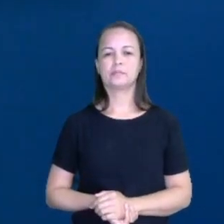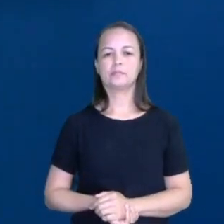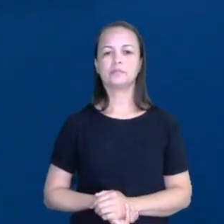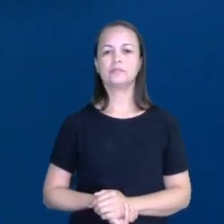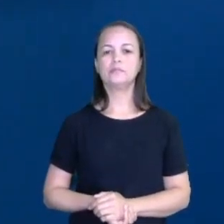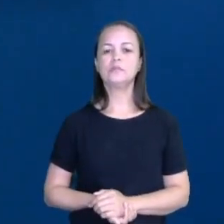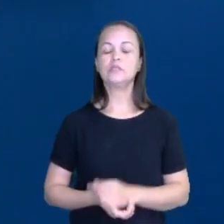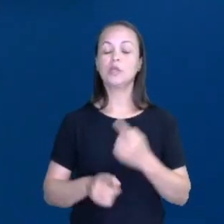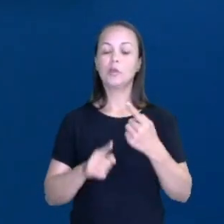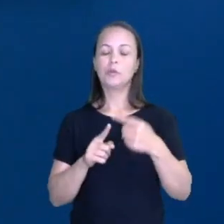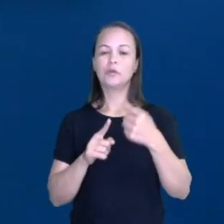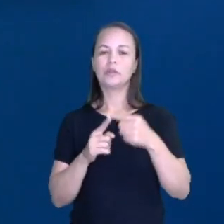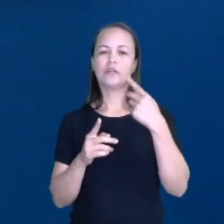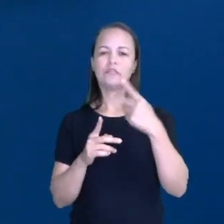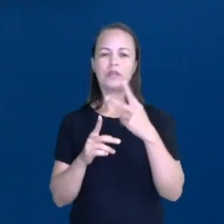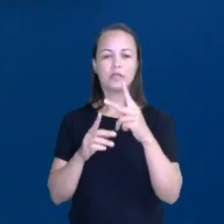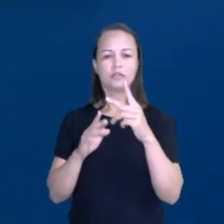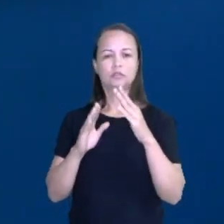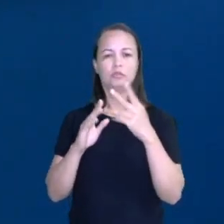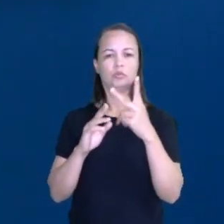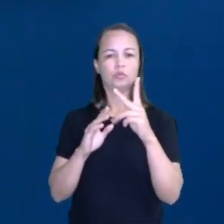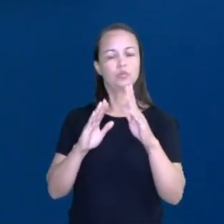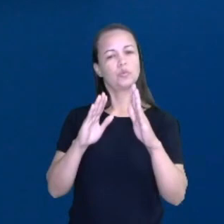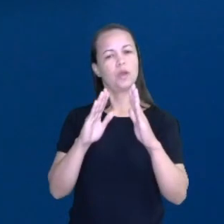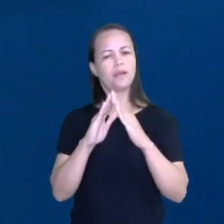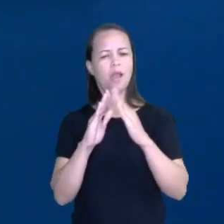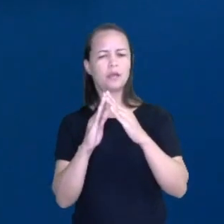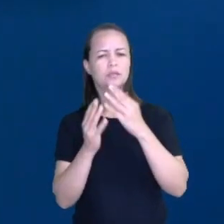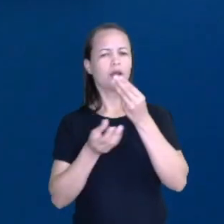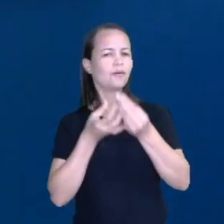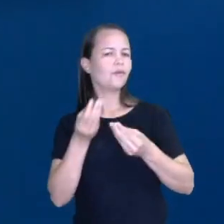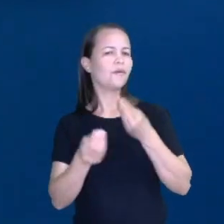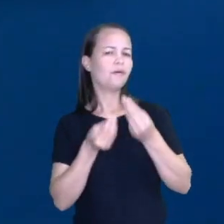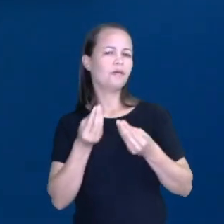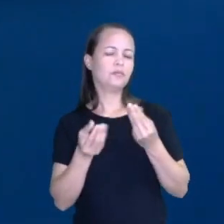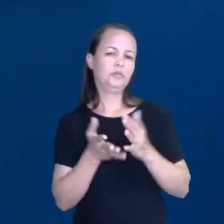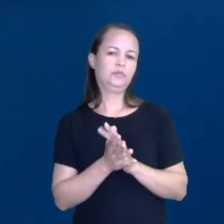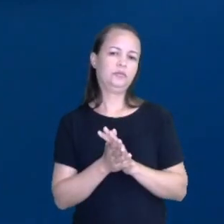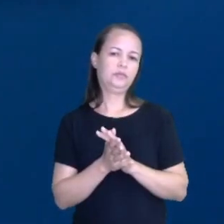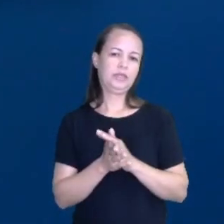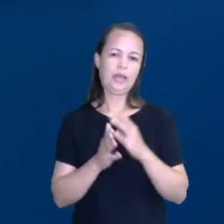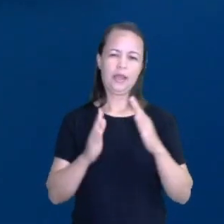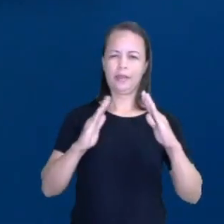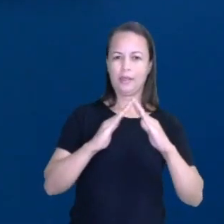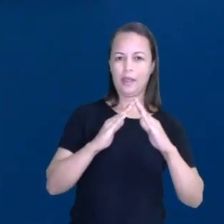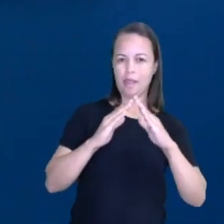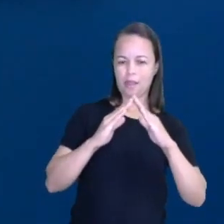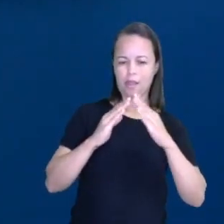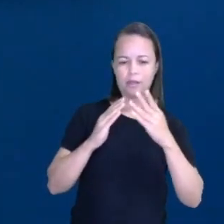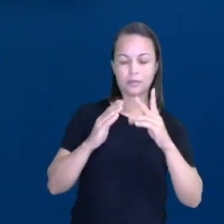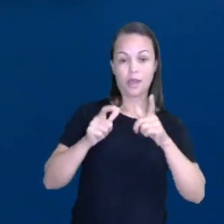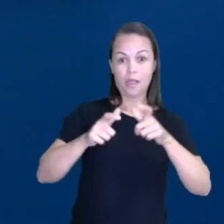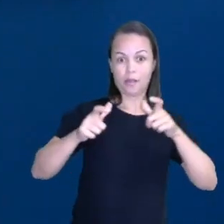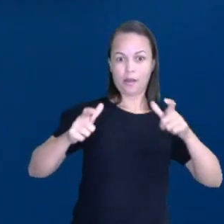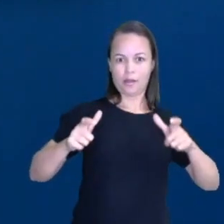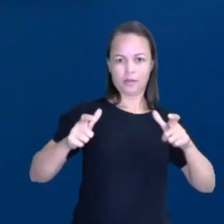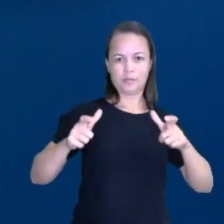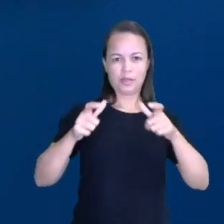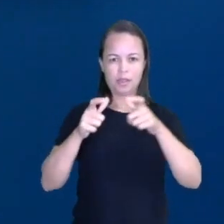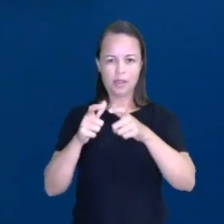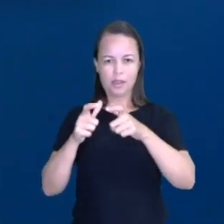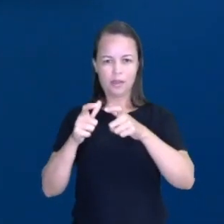Do que é feita a sua moradia? Como é a sua casa? É grande, é pequena? Tem um andar? Tem 2